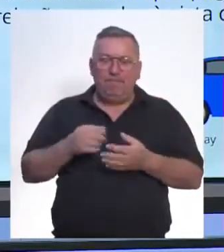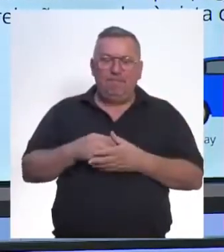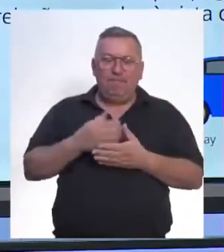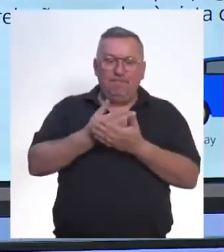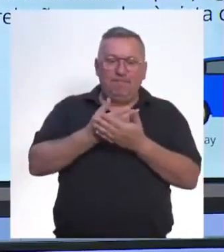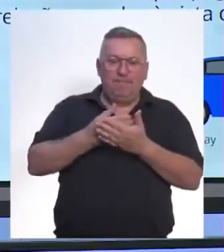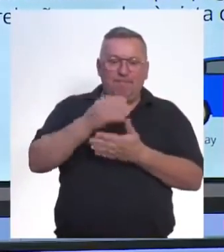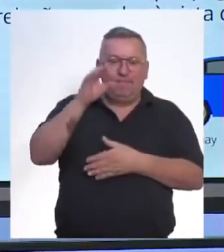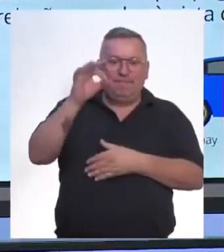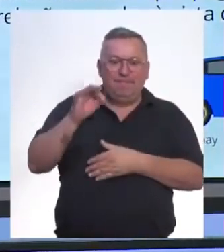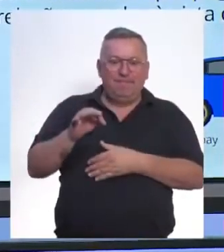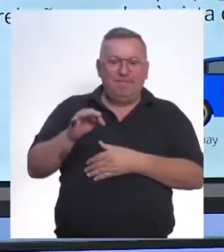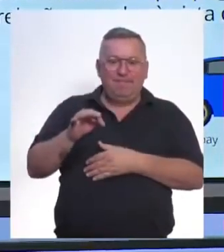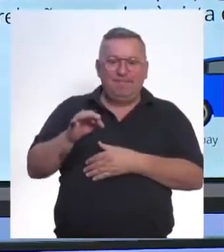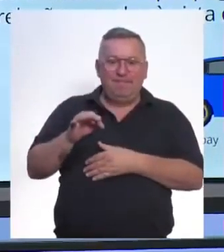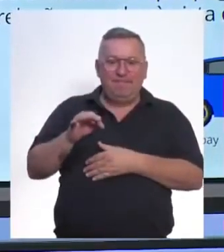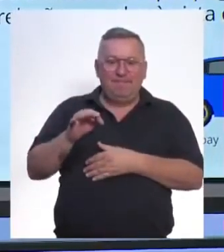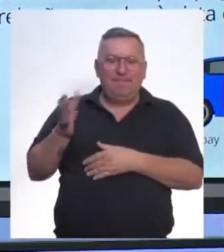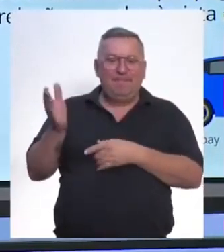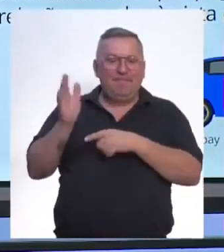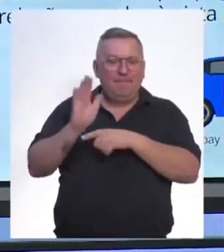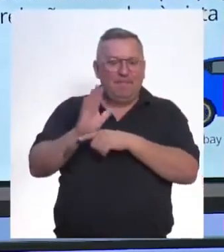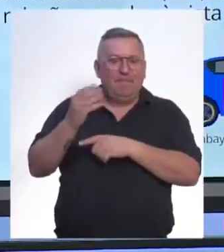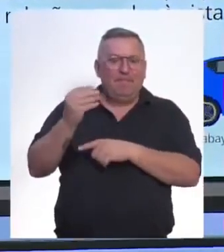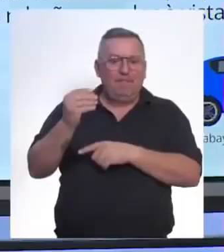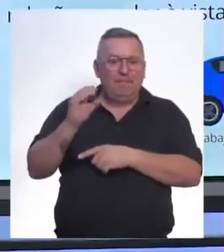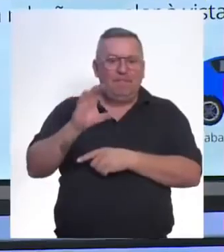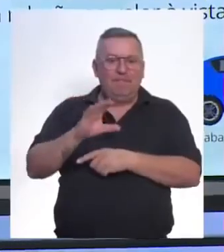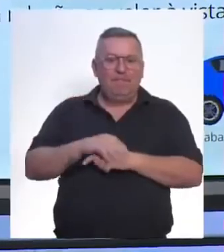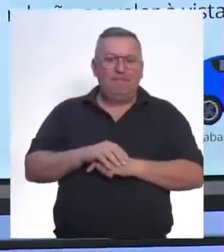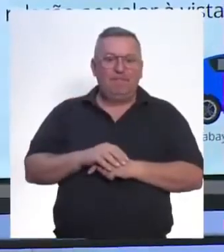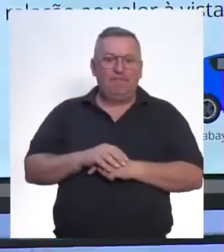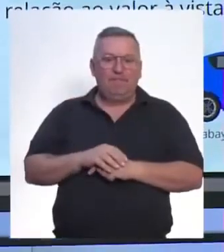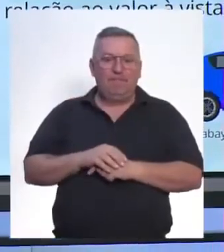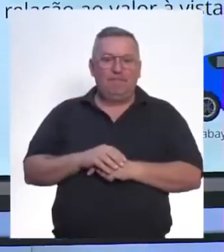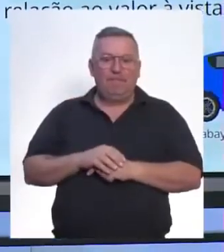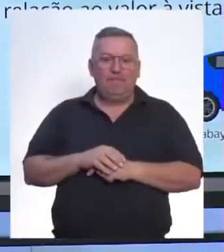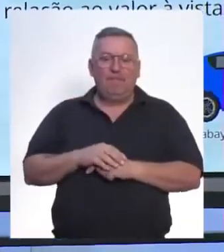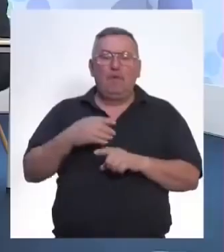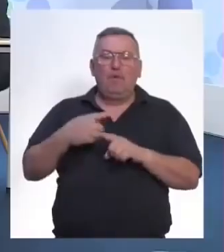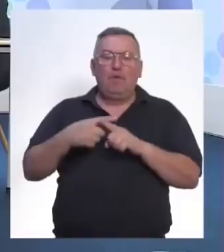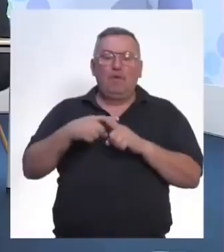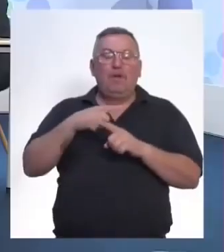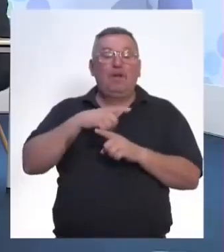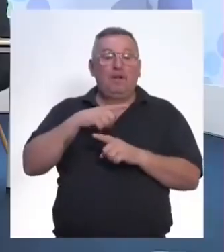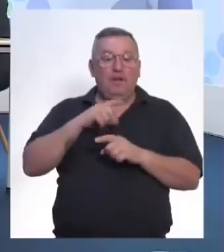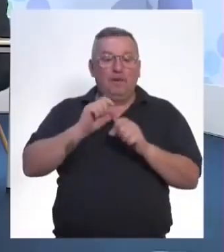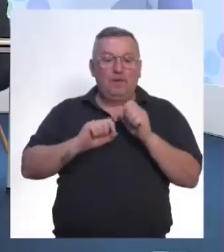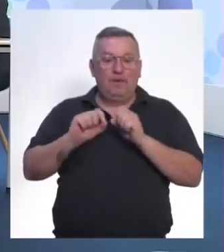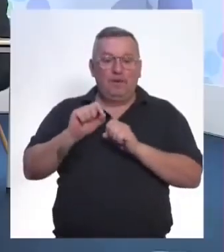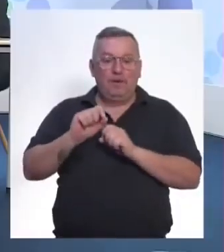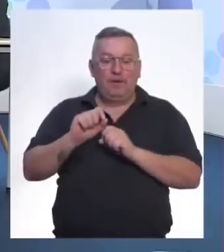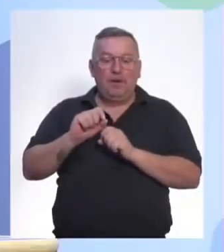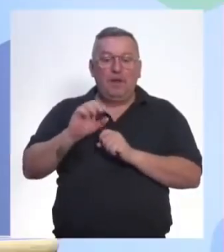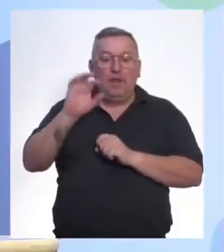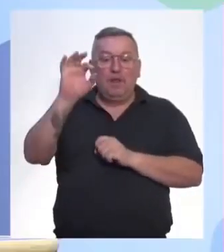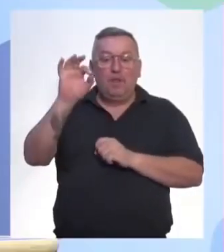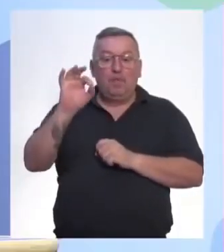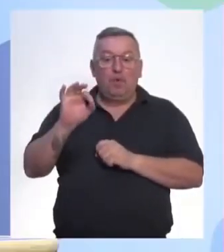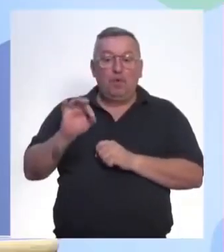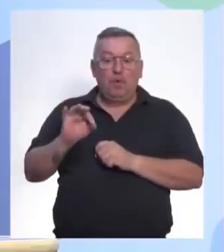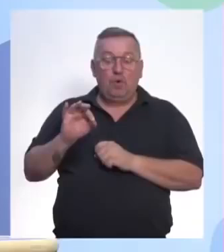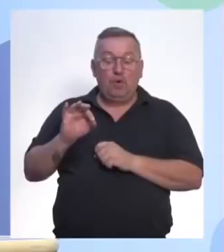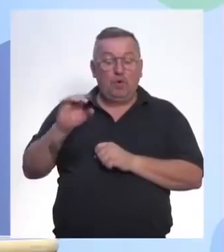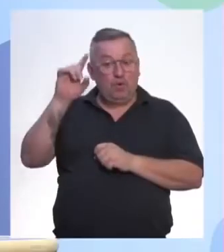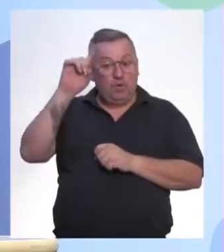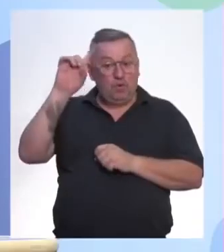porcentagem, na minha opinião, Alessandra, contribui bastante para isso, né? Ou não? Sim, até porque a gente tem essa questão da porcentagem no